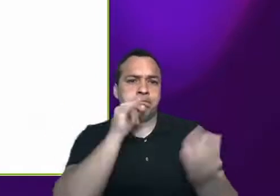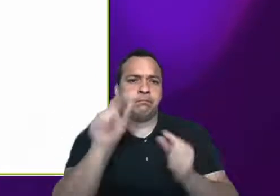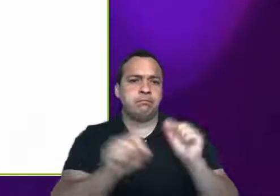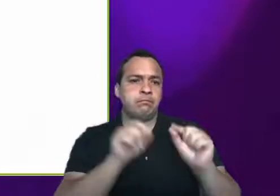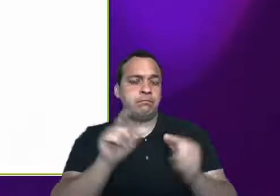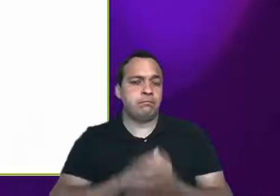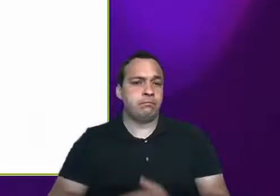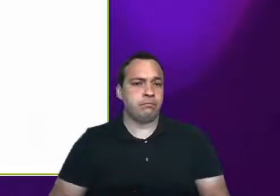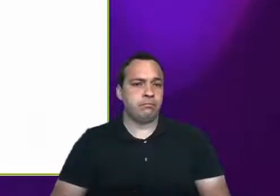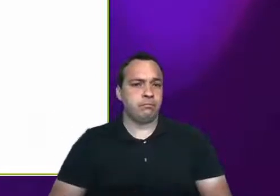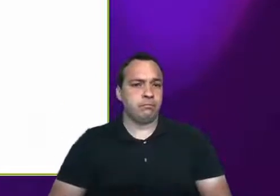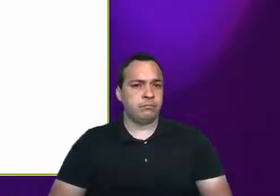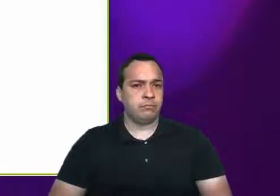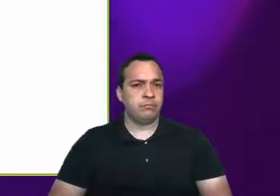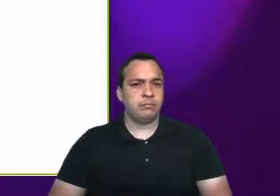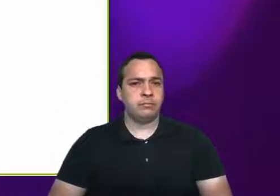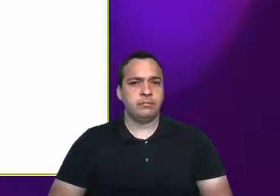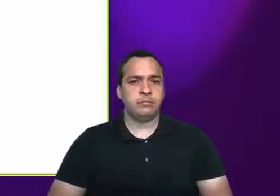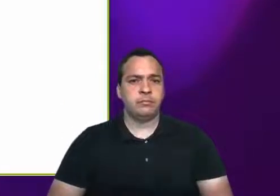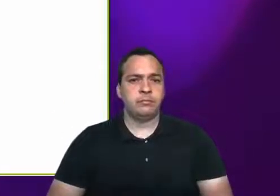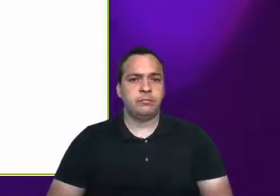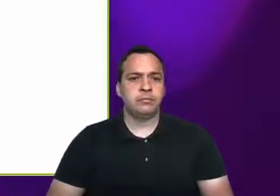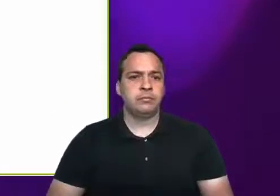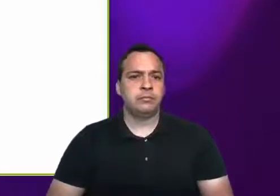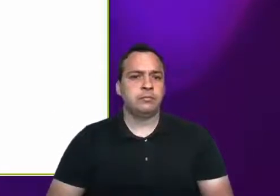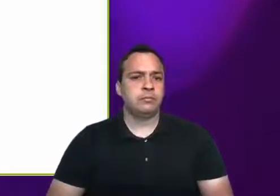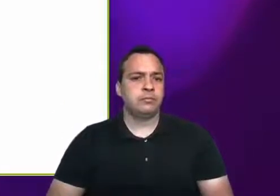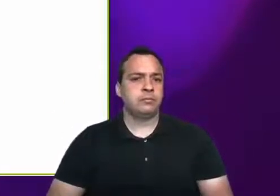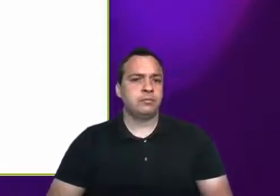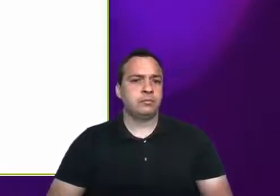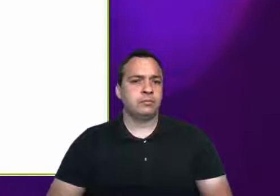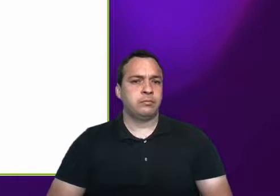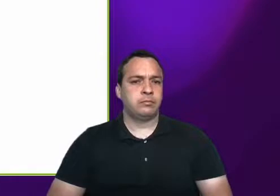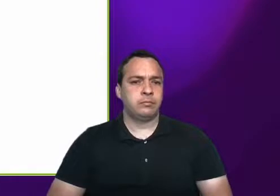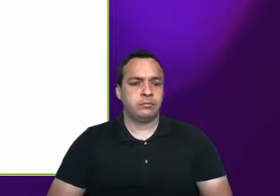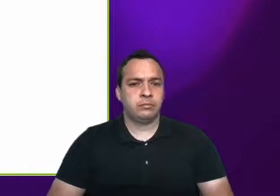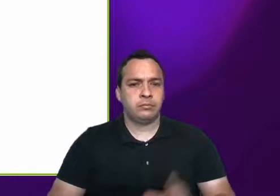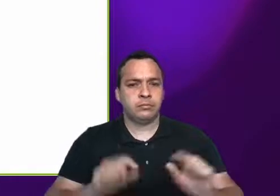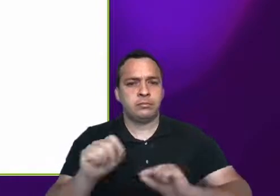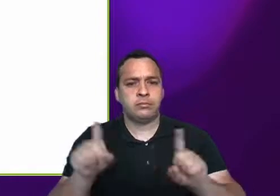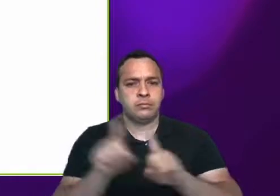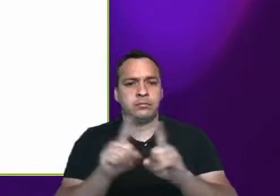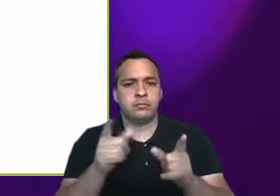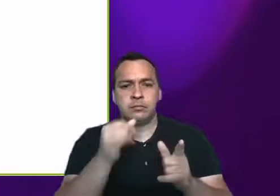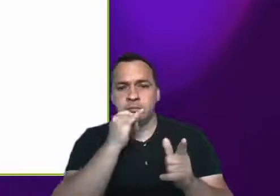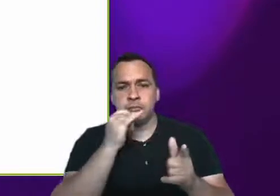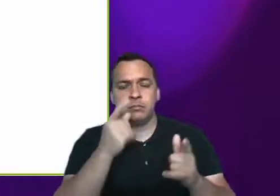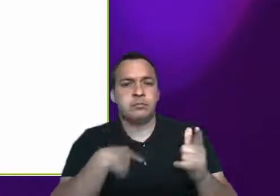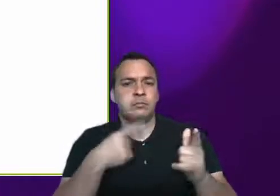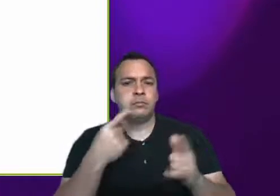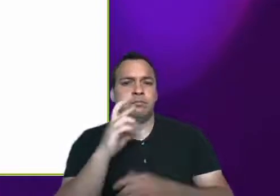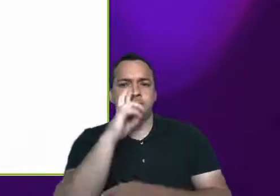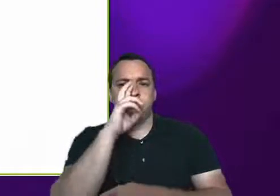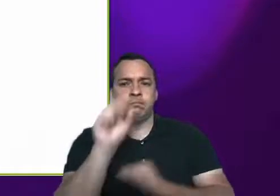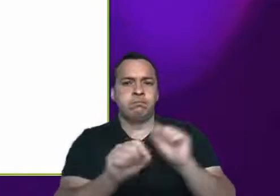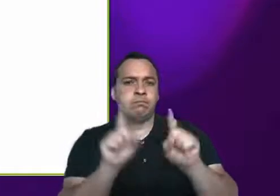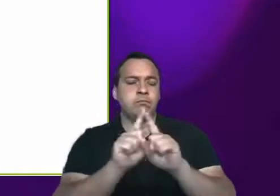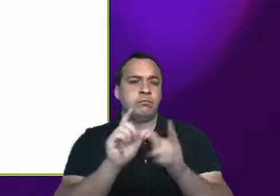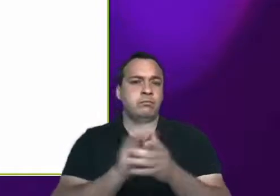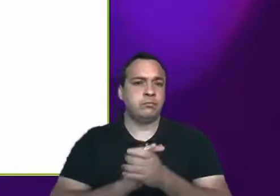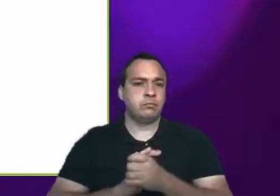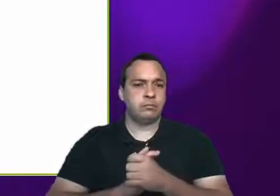Diferentemente do TNE, no hepatocarcinoma existe o slippery slope, que é uma maneira de